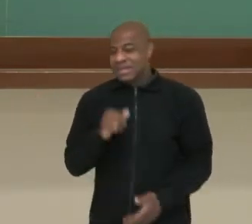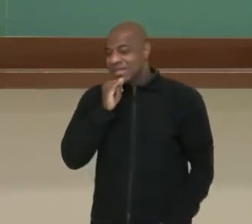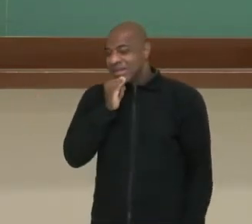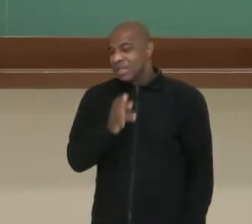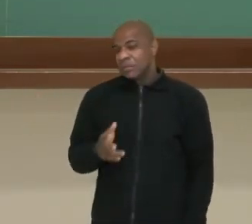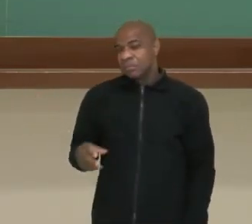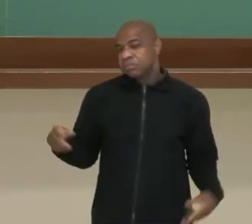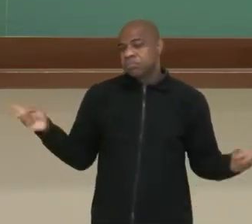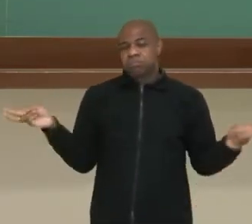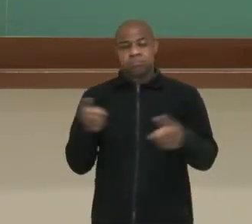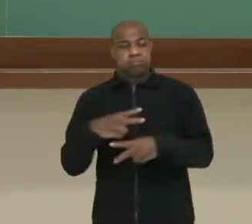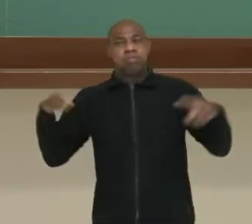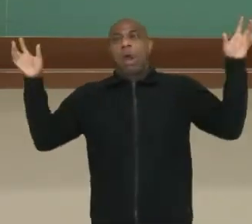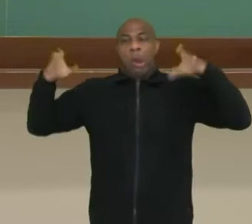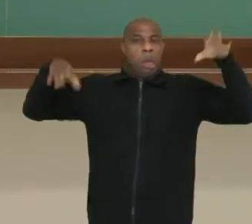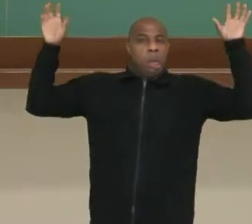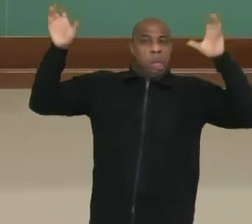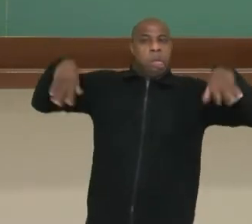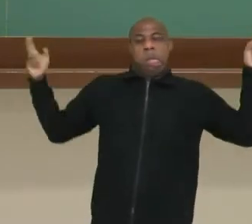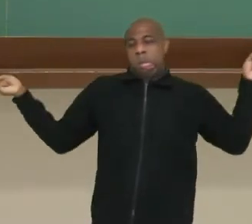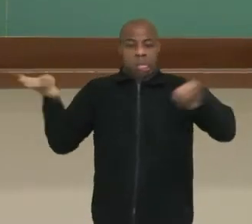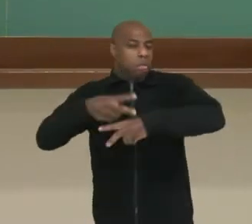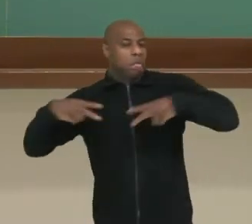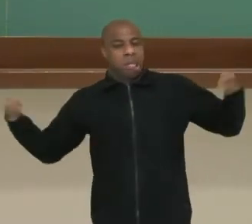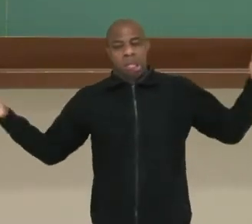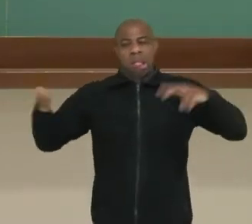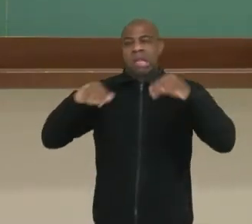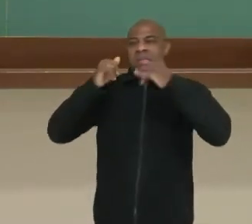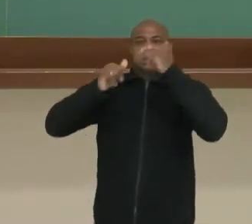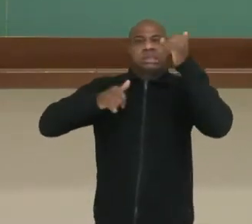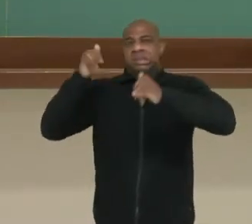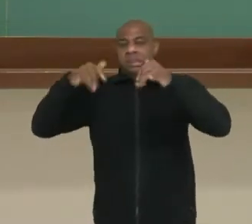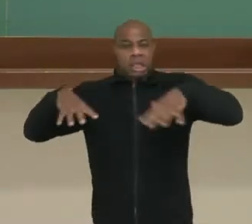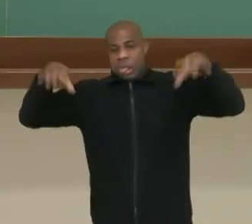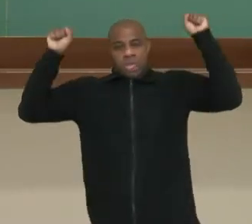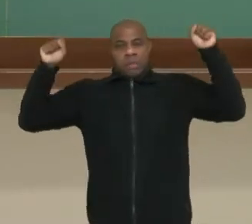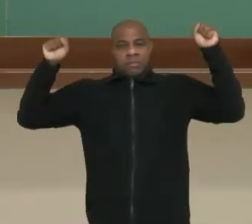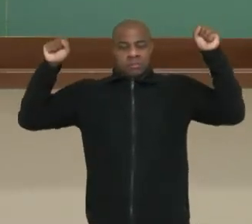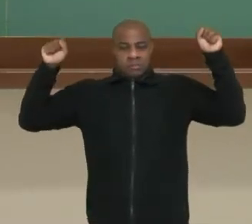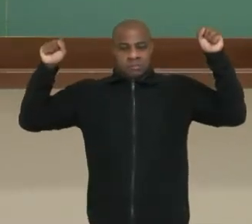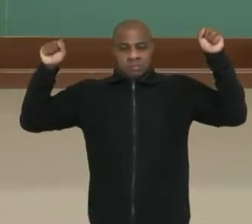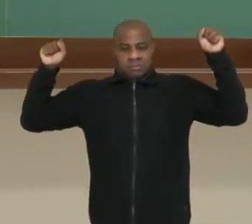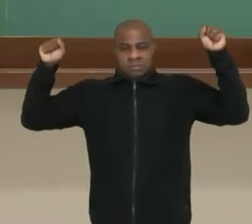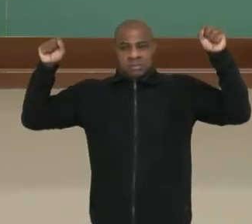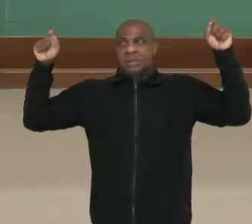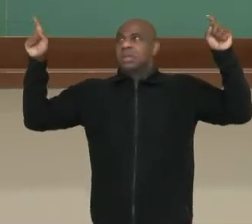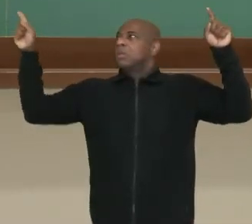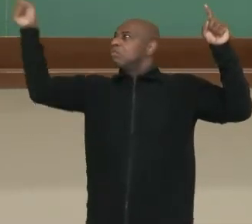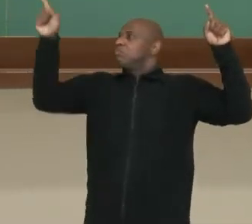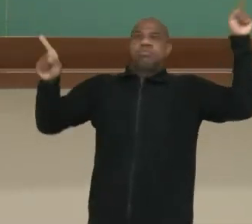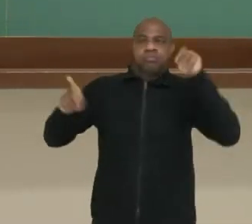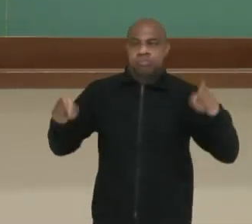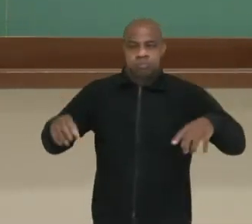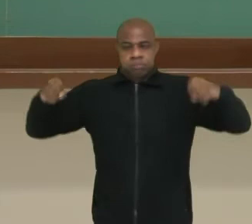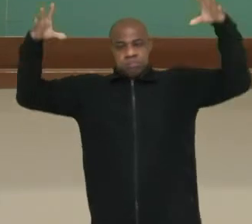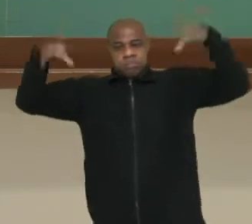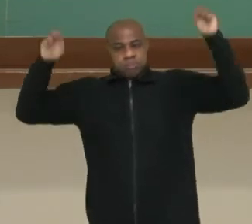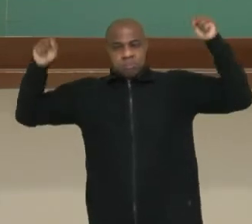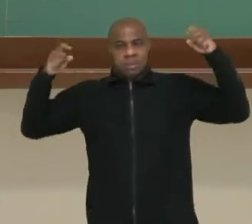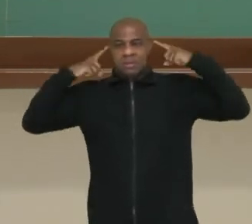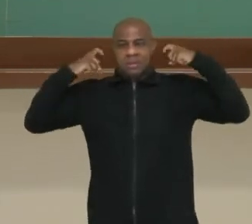uma noite de tempestade, quando dá uma descarga elétrica, primeiro você vê o clarão, para depois você ouvir o